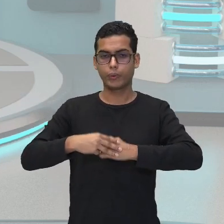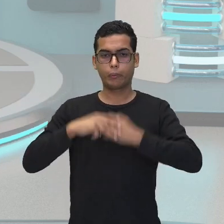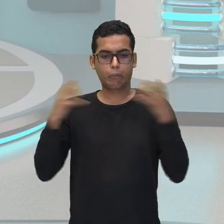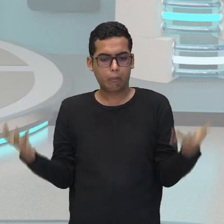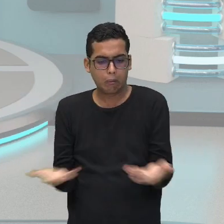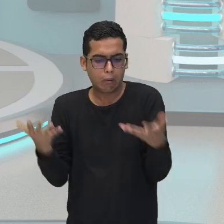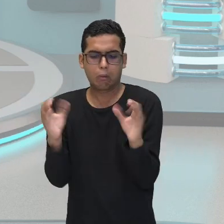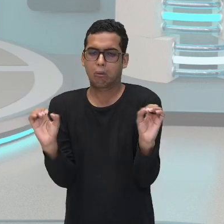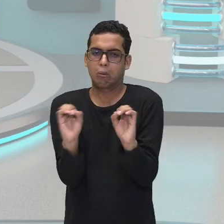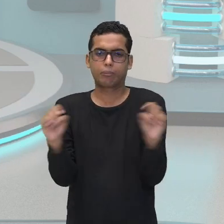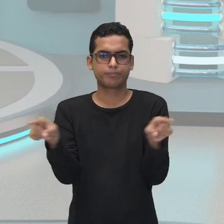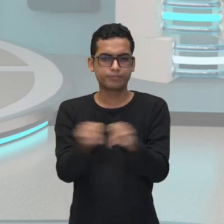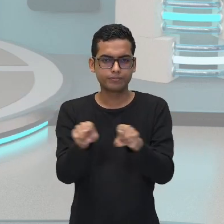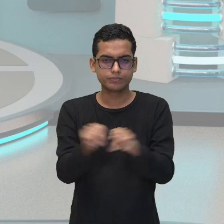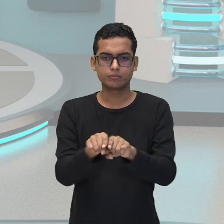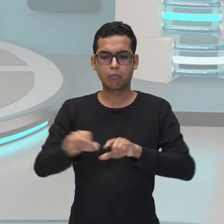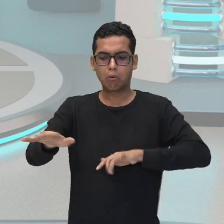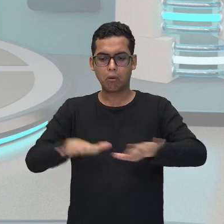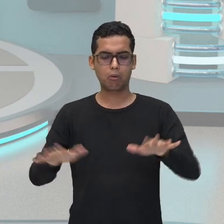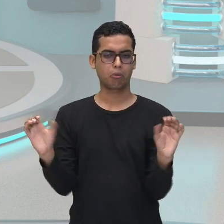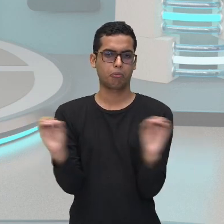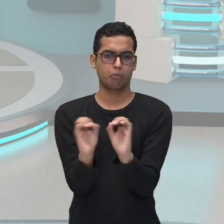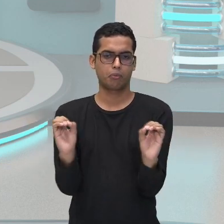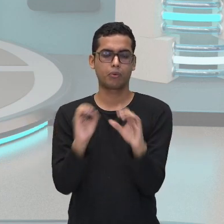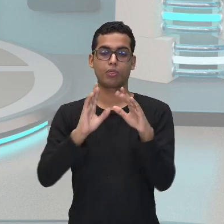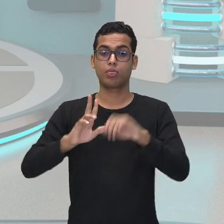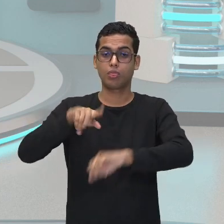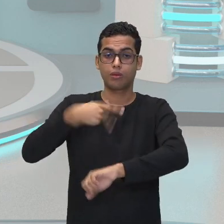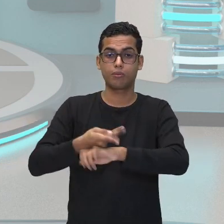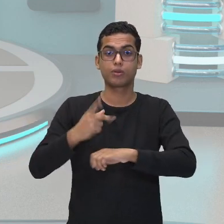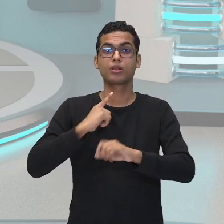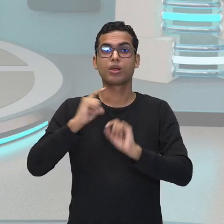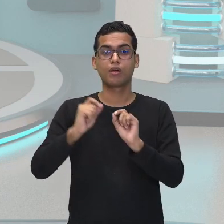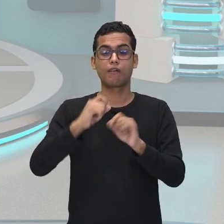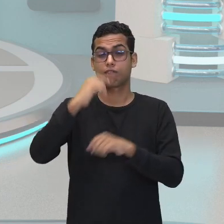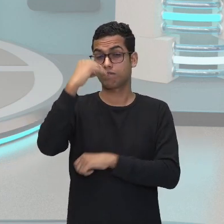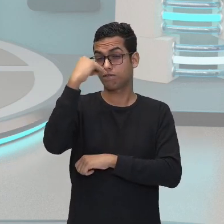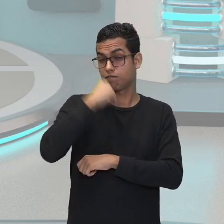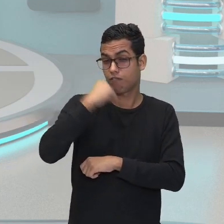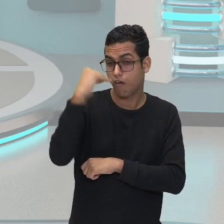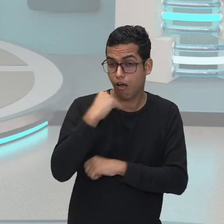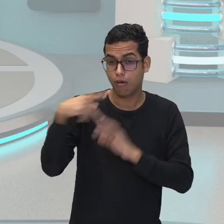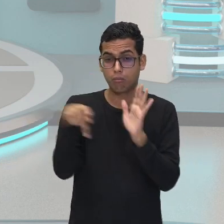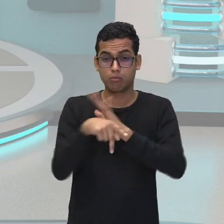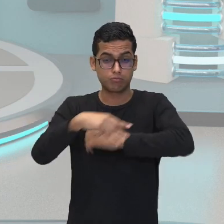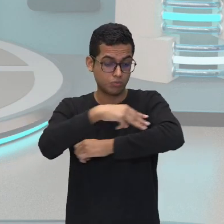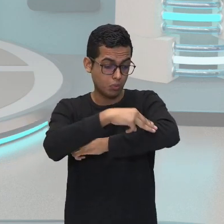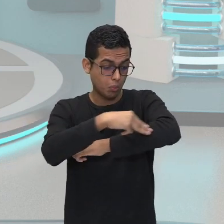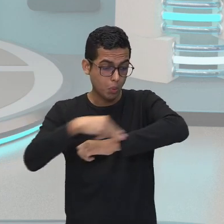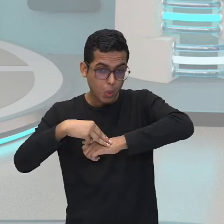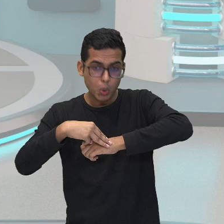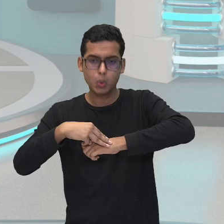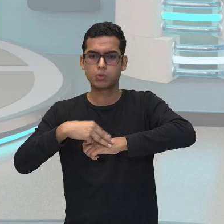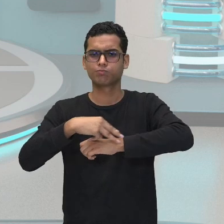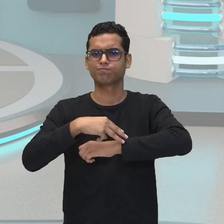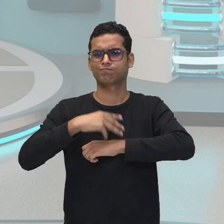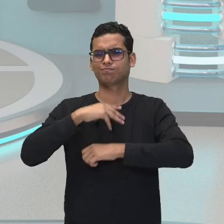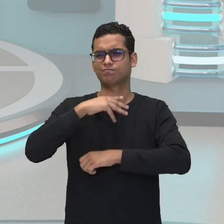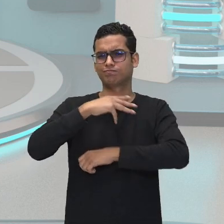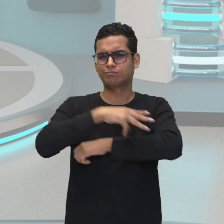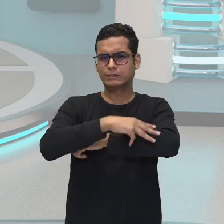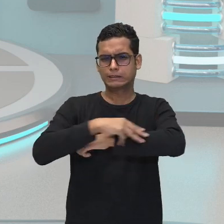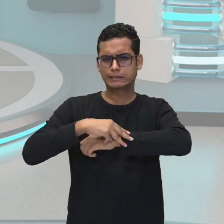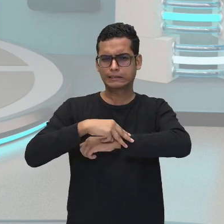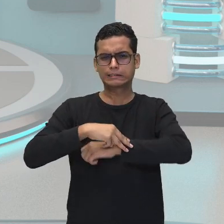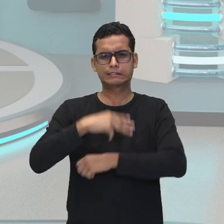trabalhados, acaba ocasionando ali o enfraquecimento desse músculo, fazendo com que essa pessoa ela tenha